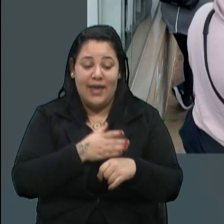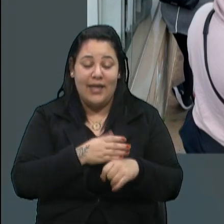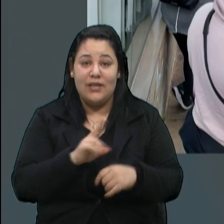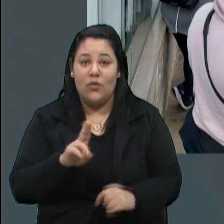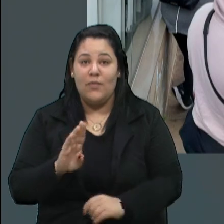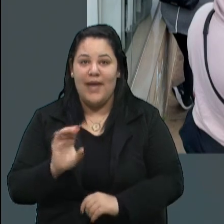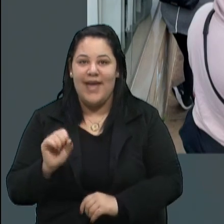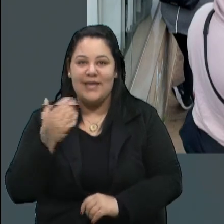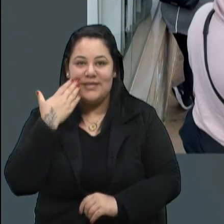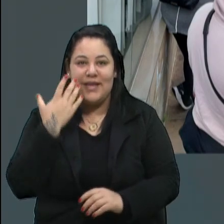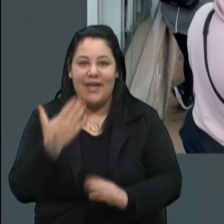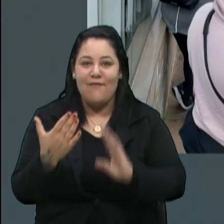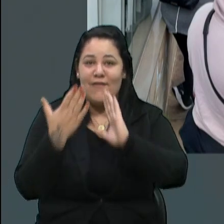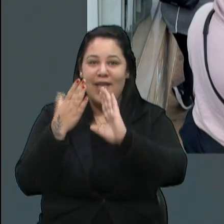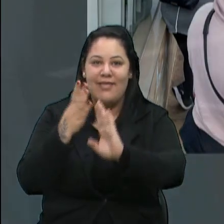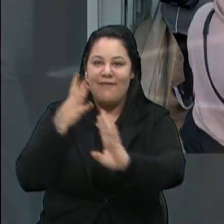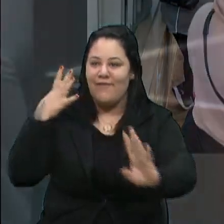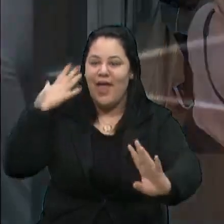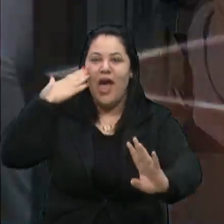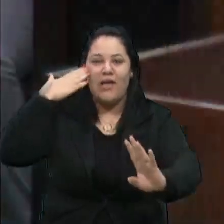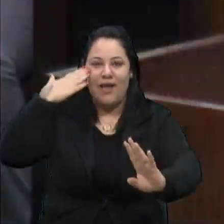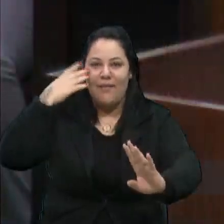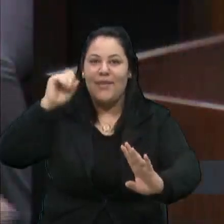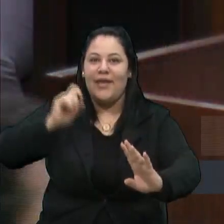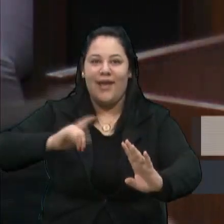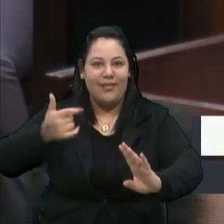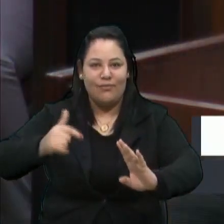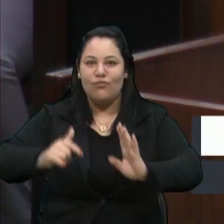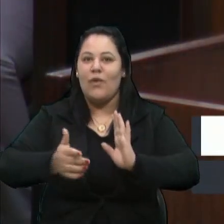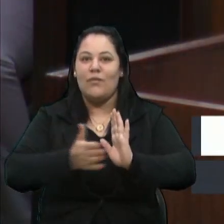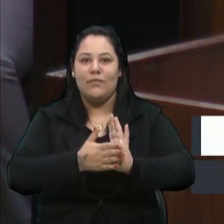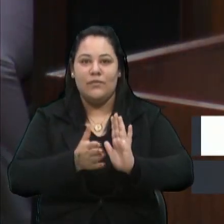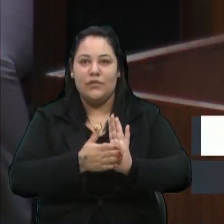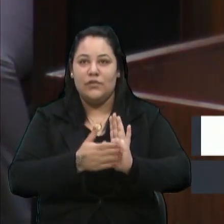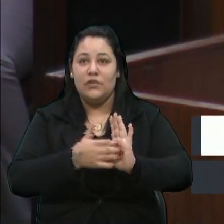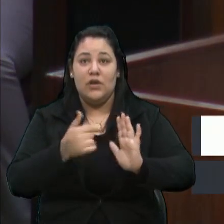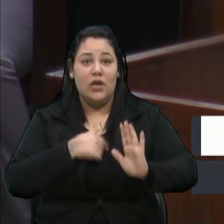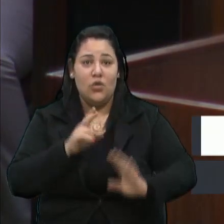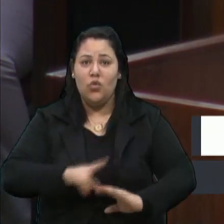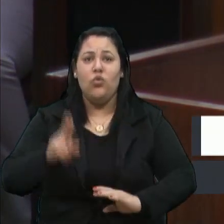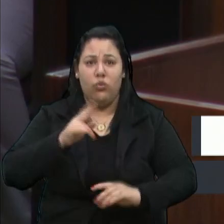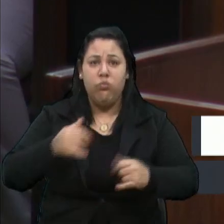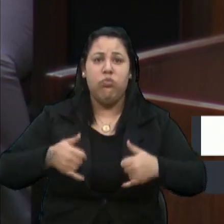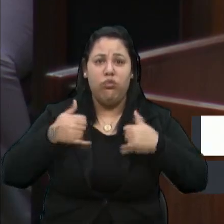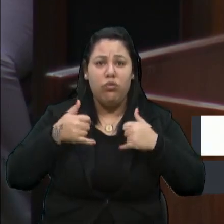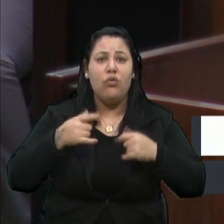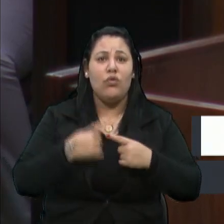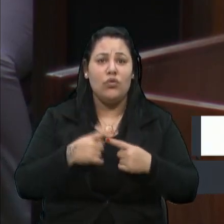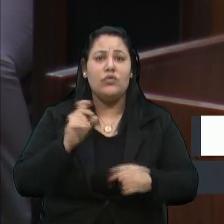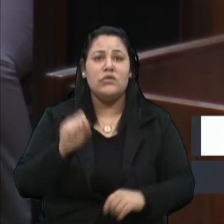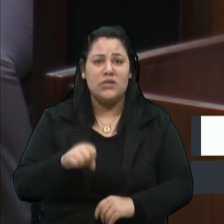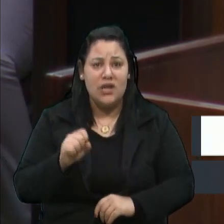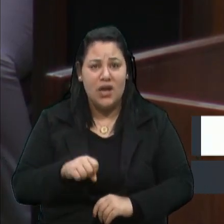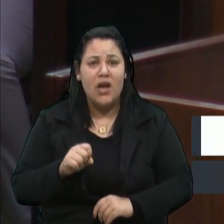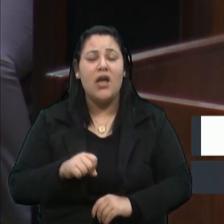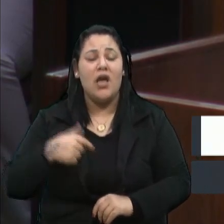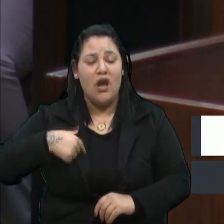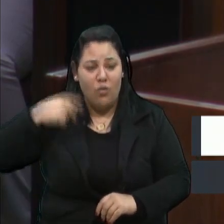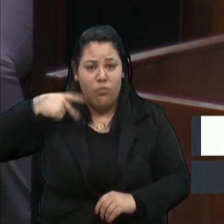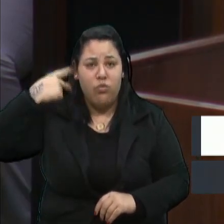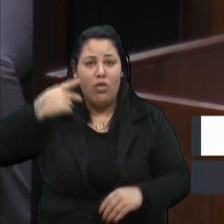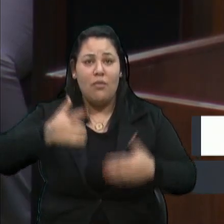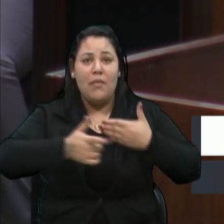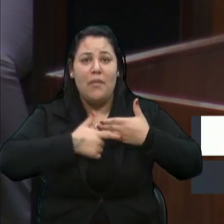fila sabe quem não tem plano de saúde eu eu uso com orgulho porque eu sou um político que Nesse quesito eu